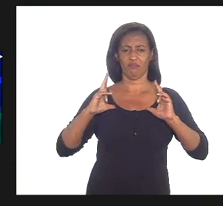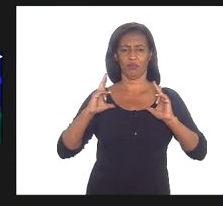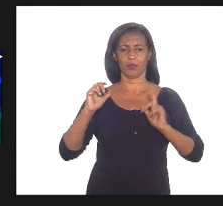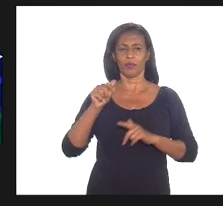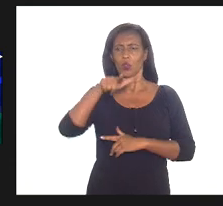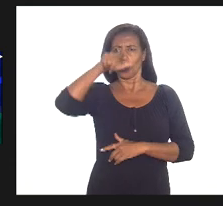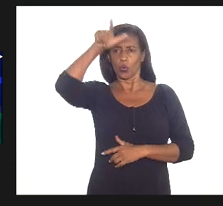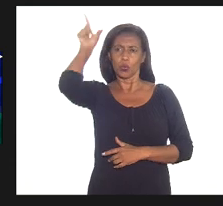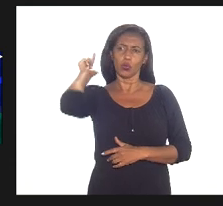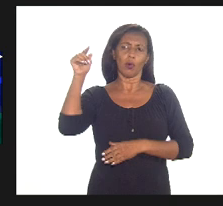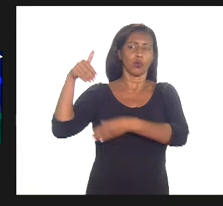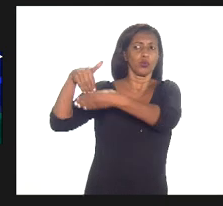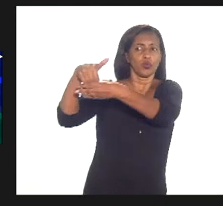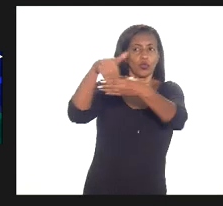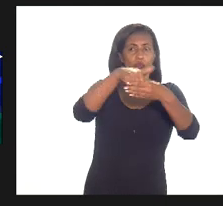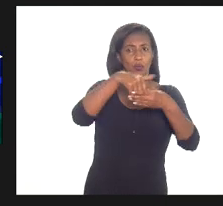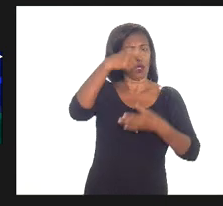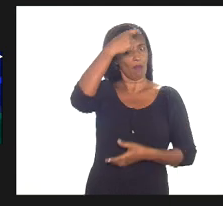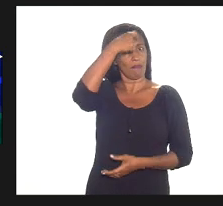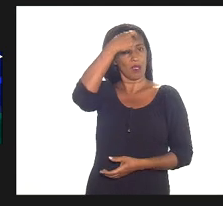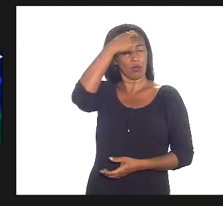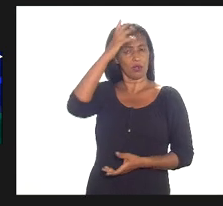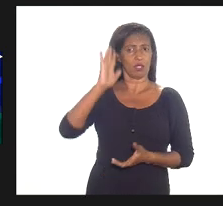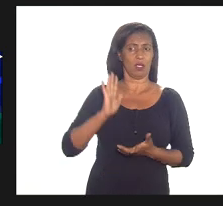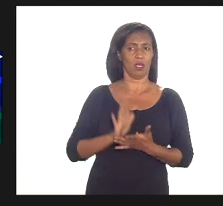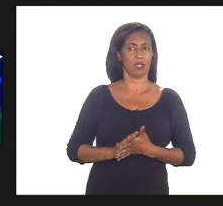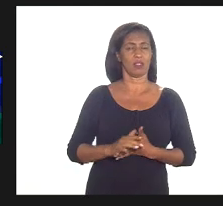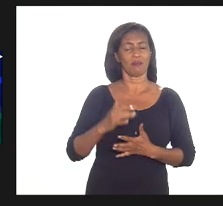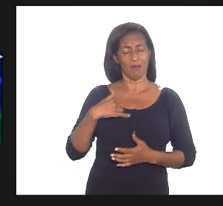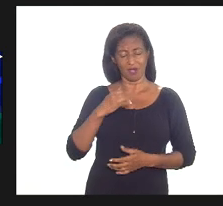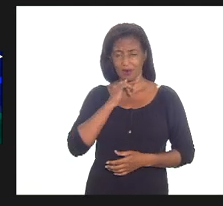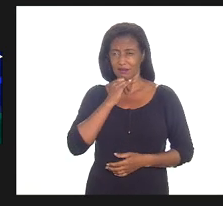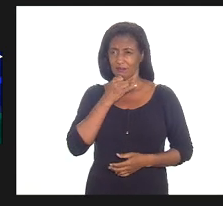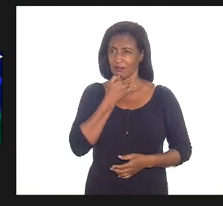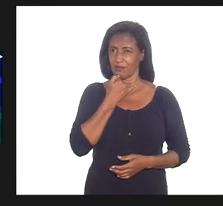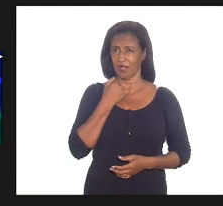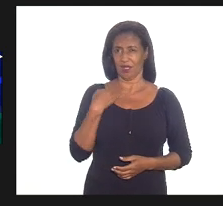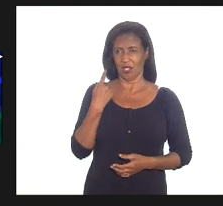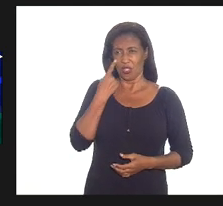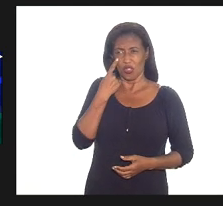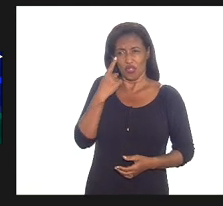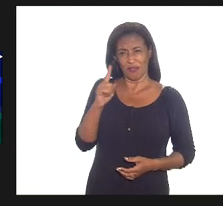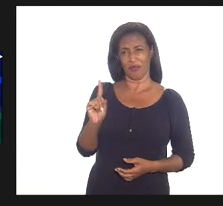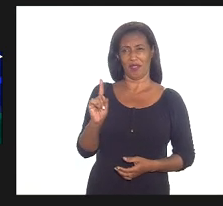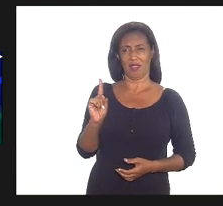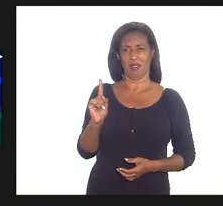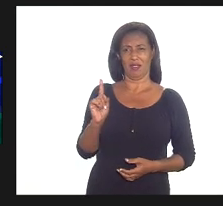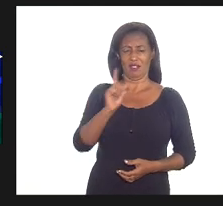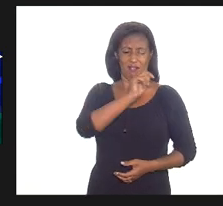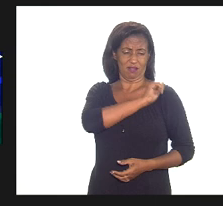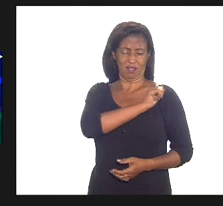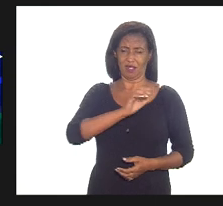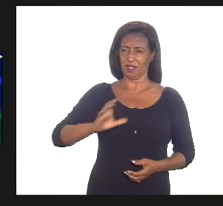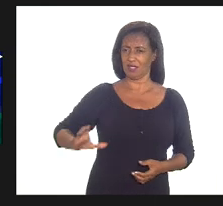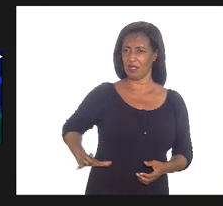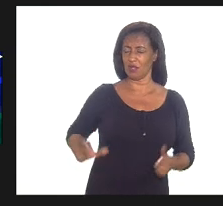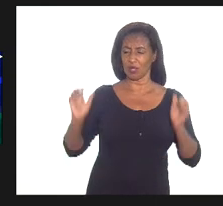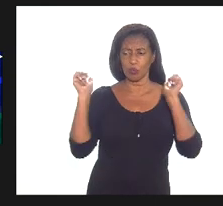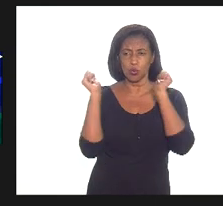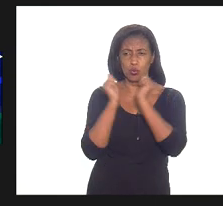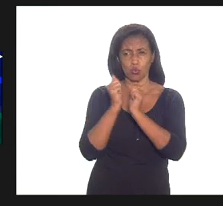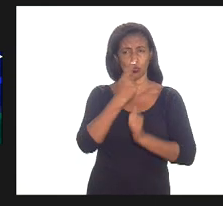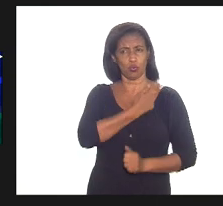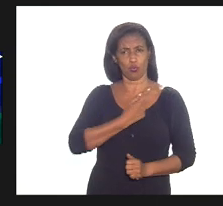deputados Paulo jantar de acordo com a minha consciência mas muito me entristece de ver o deputado a decisão que Senta ao lado do